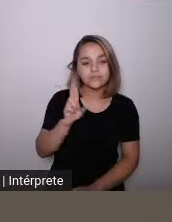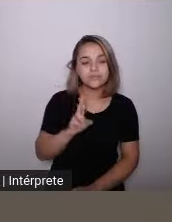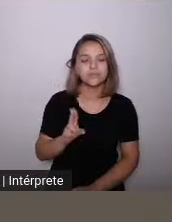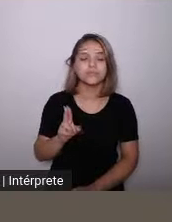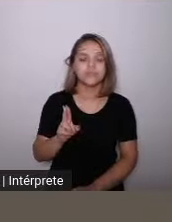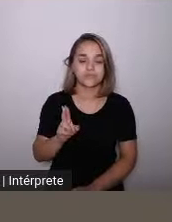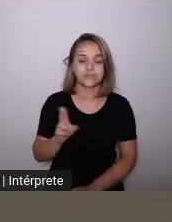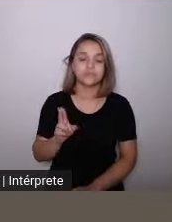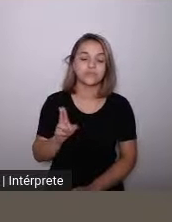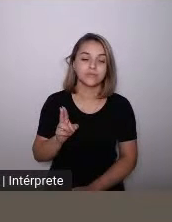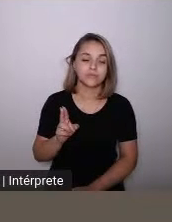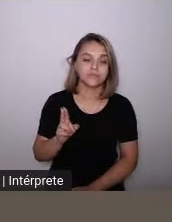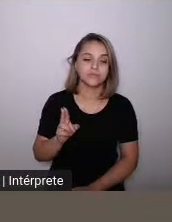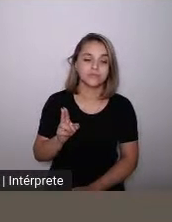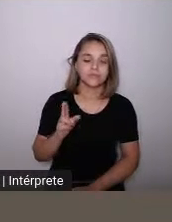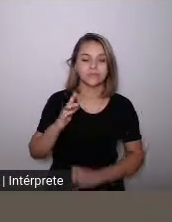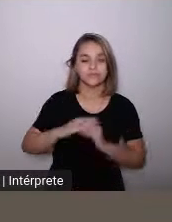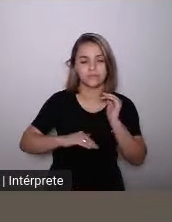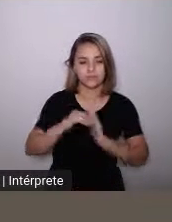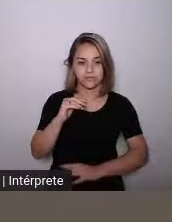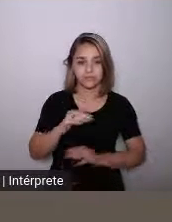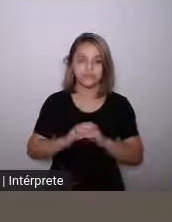estritamente morais ou comportamentais.